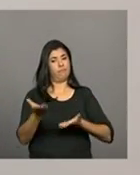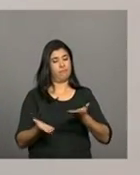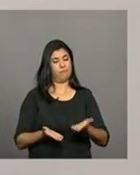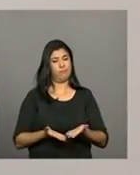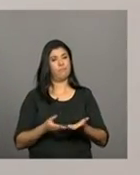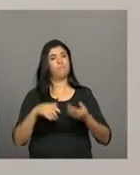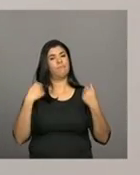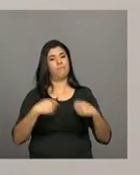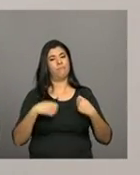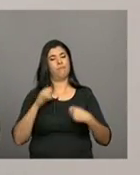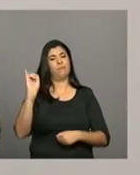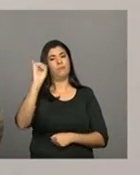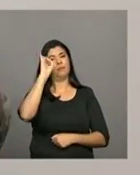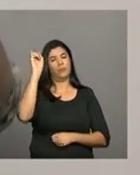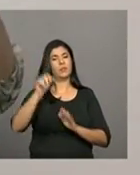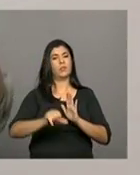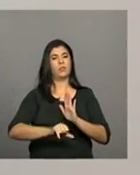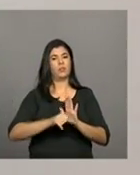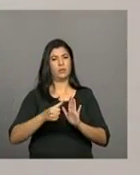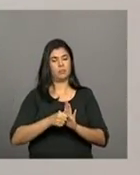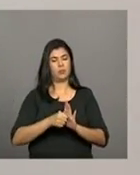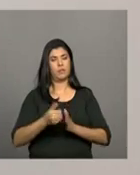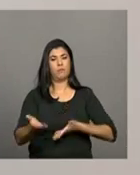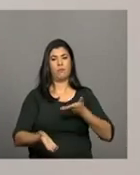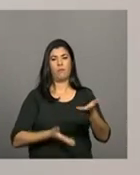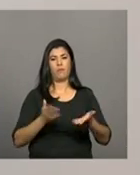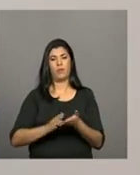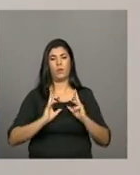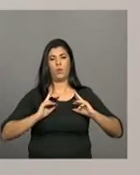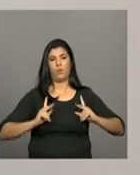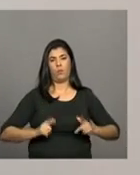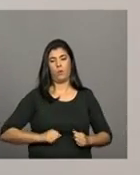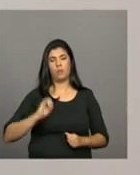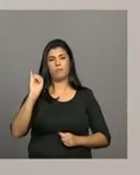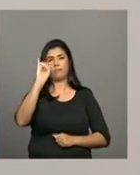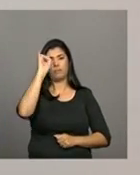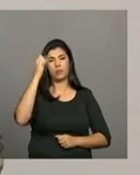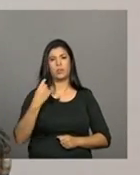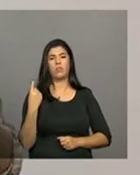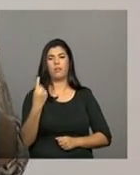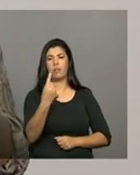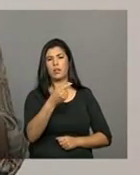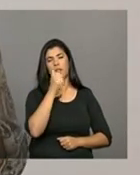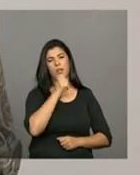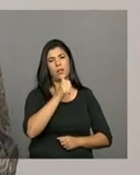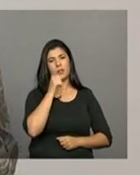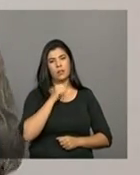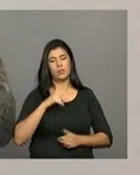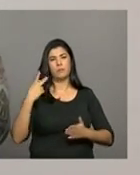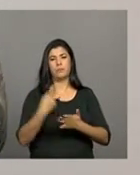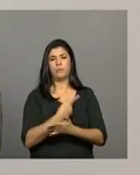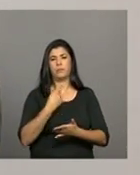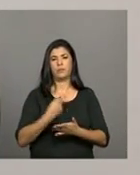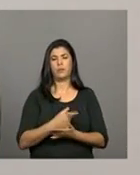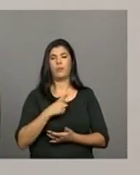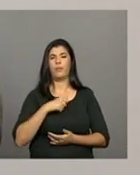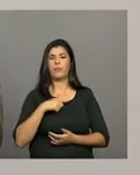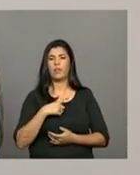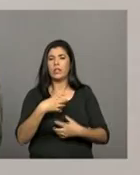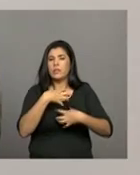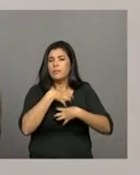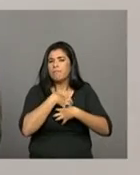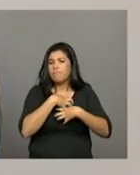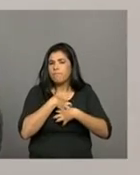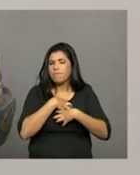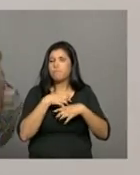elas precisam, o atendimento humano que interessa a cada pessoa numa situação de